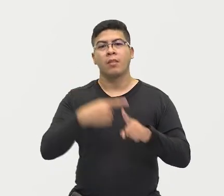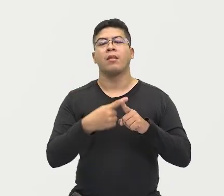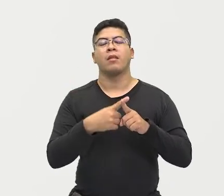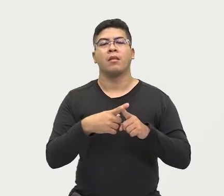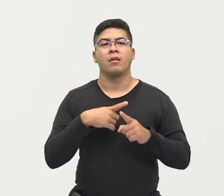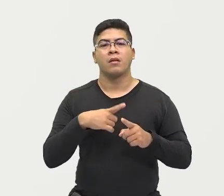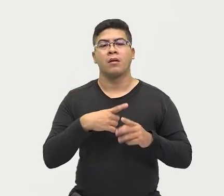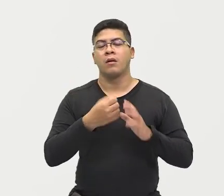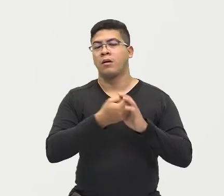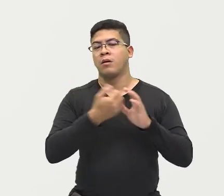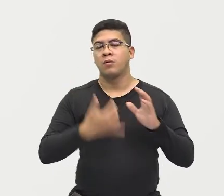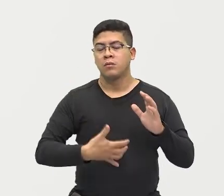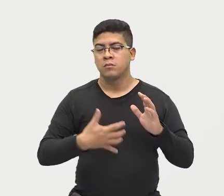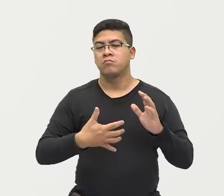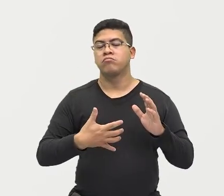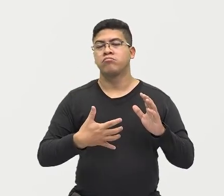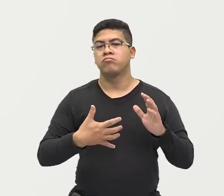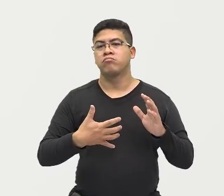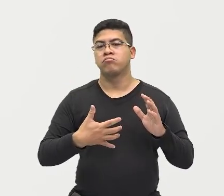a respeito